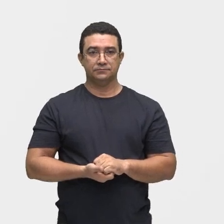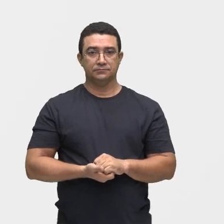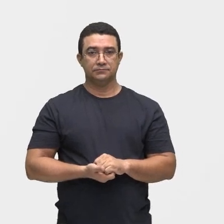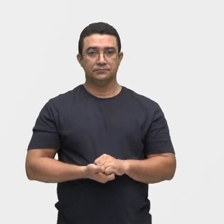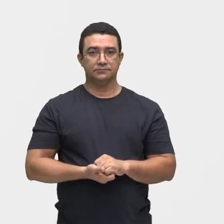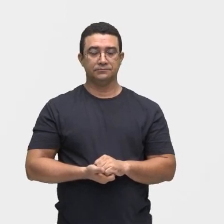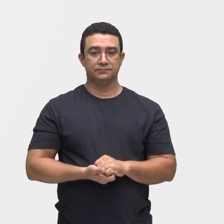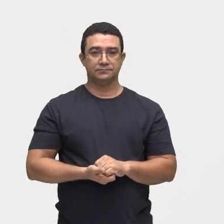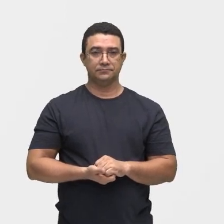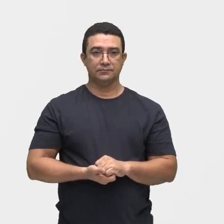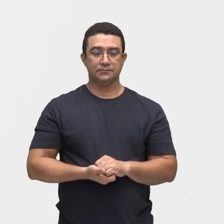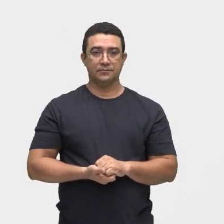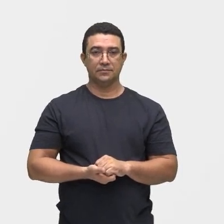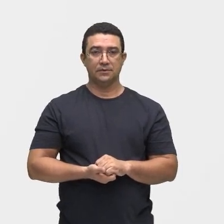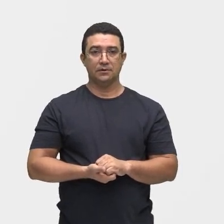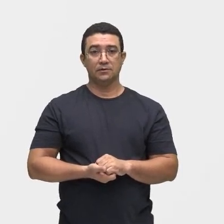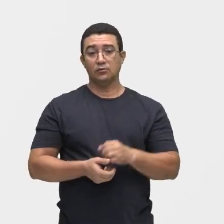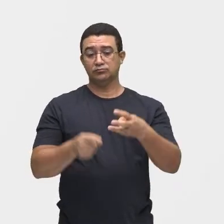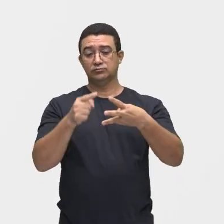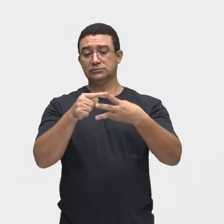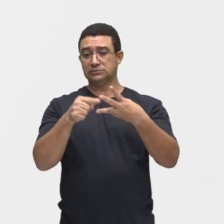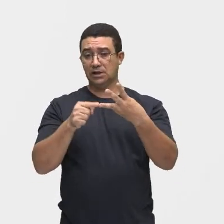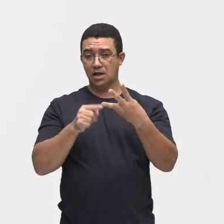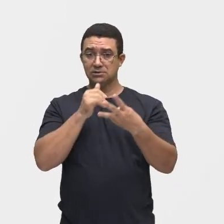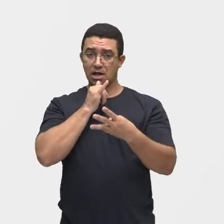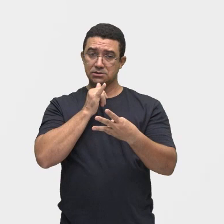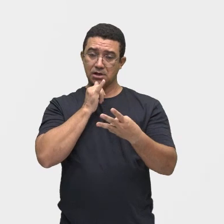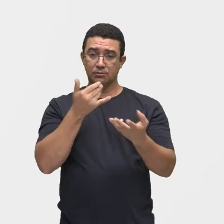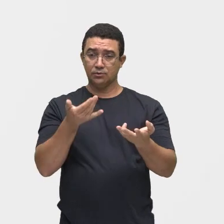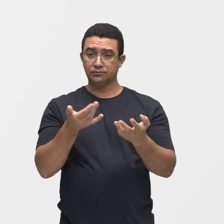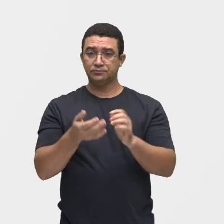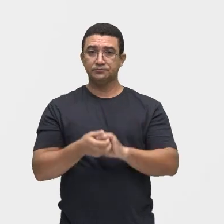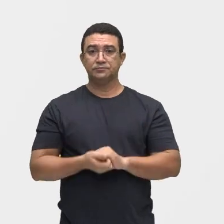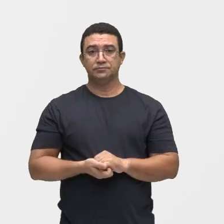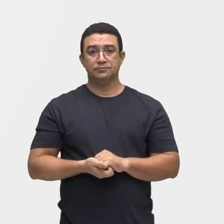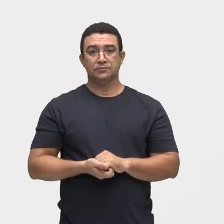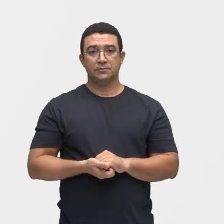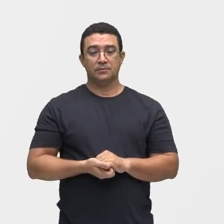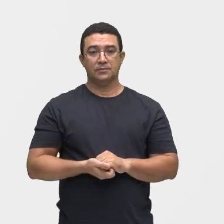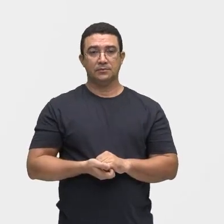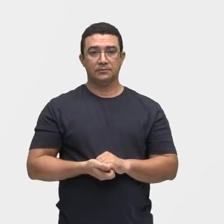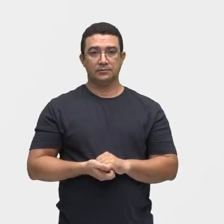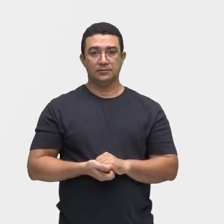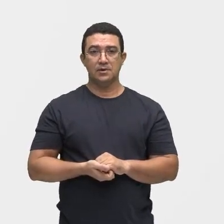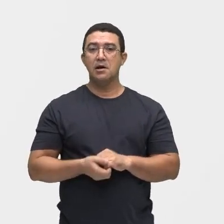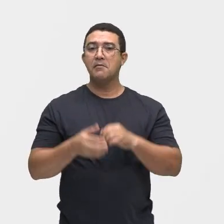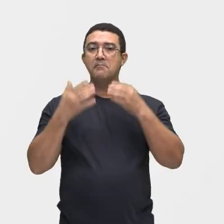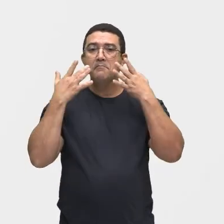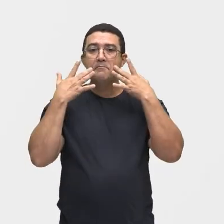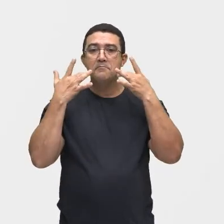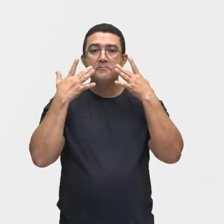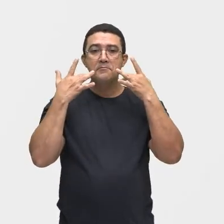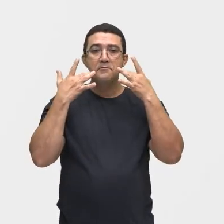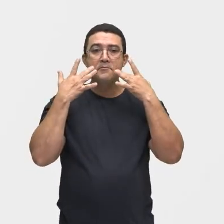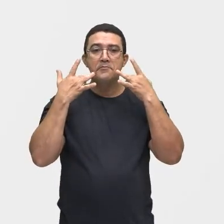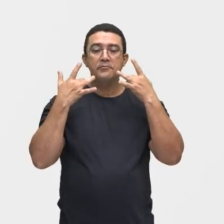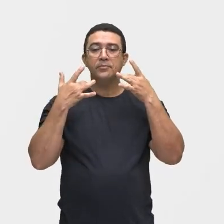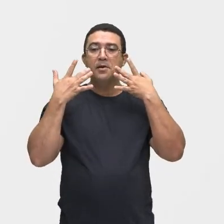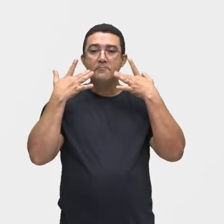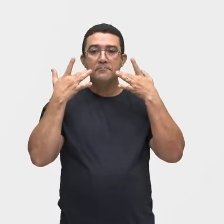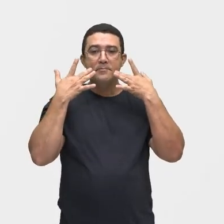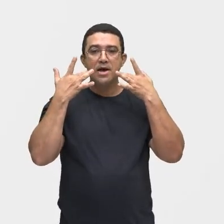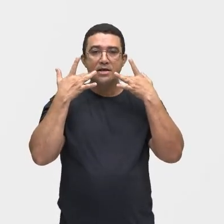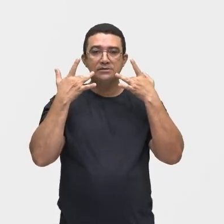outra. Então, vamos lá, número 2. A peça, que isso aqui é uma sugestão,